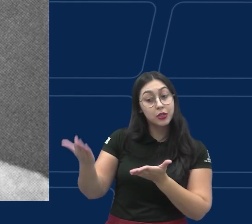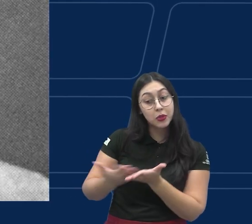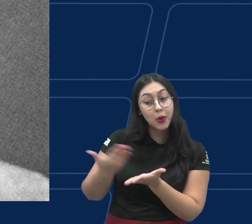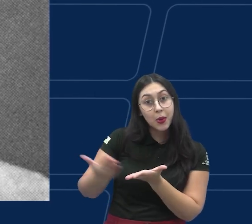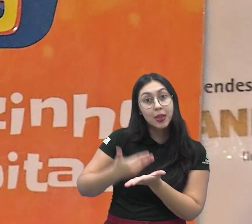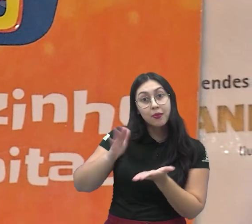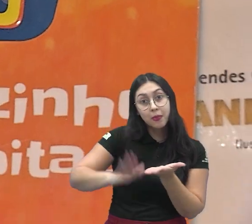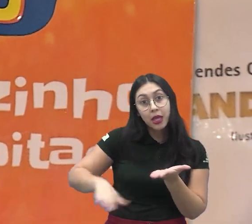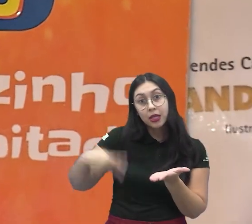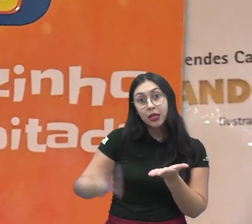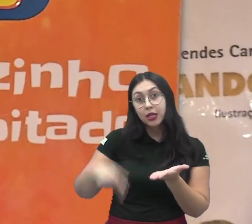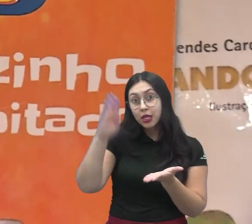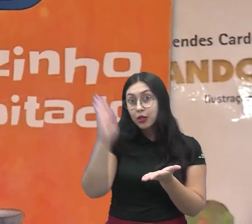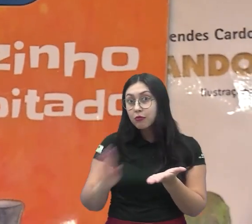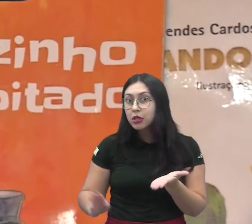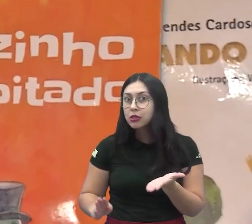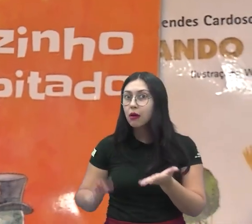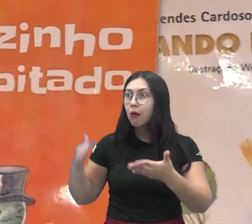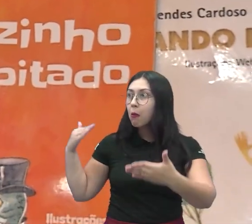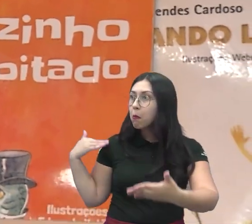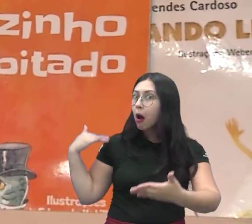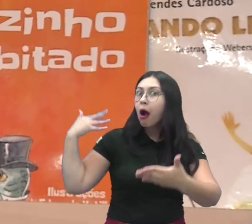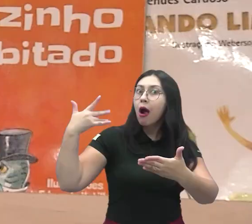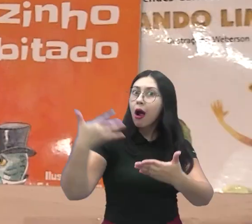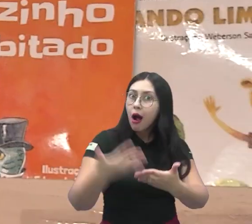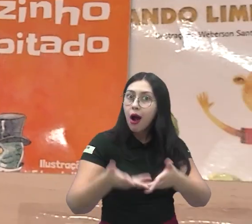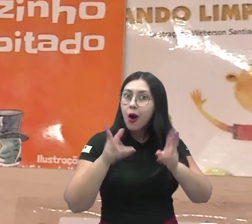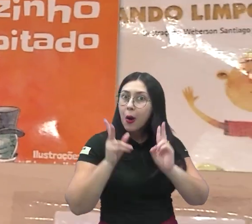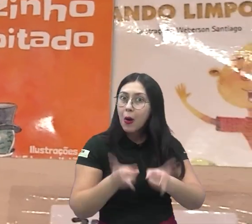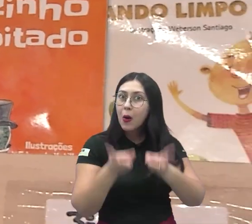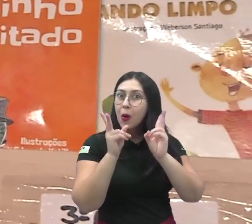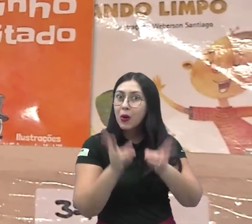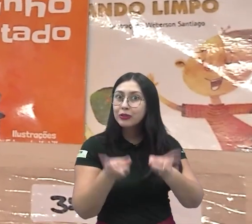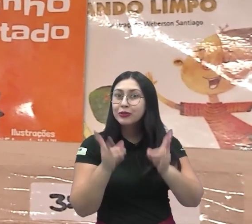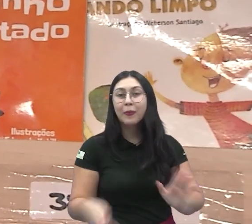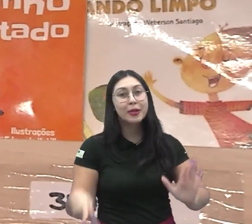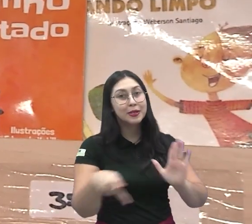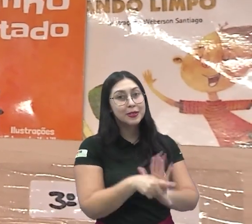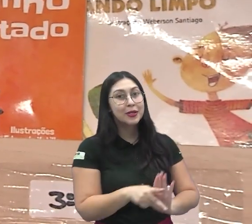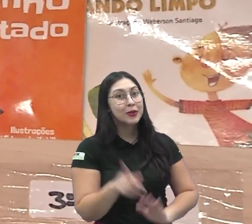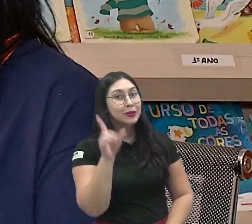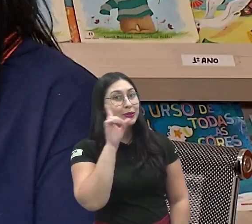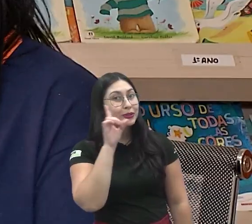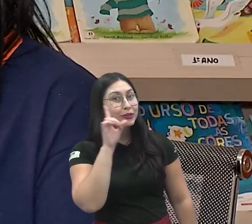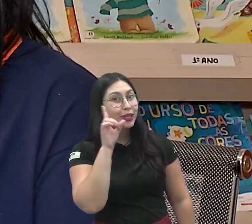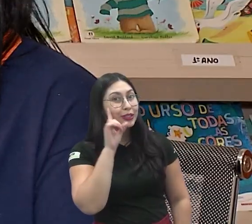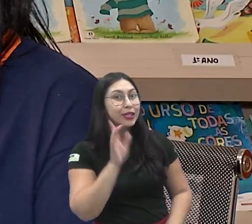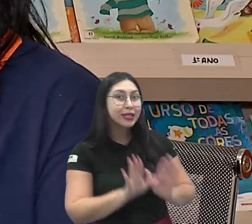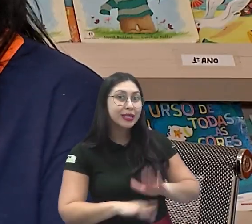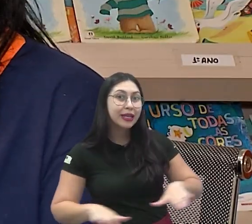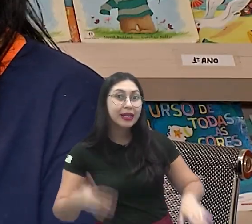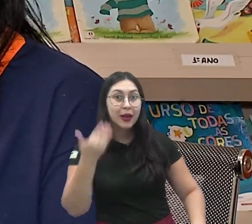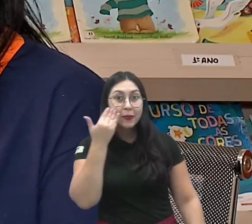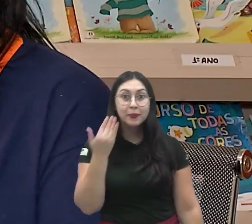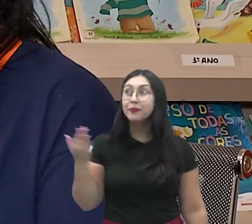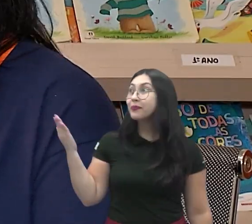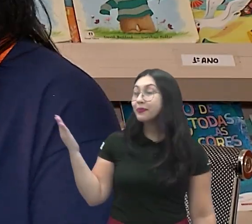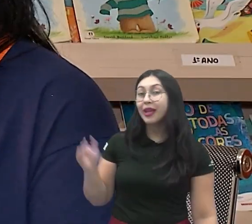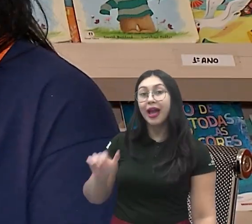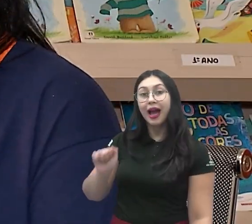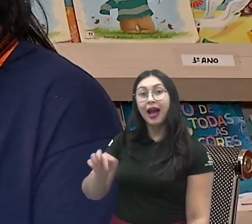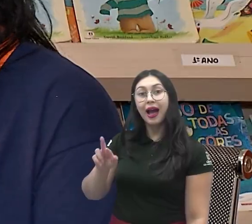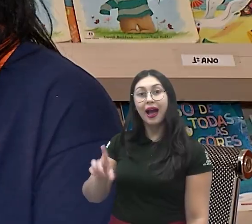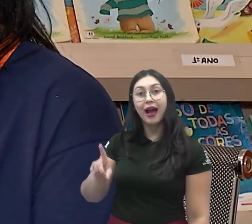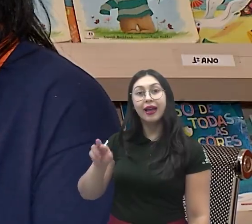no Brasil. Obras que até hoje fazem parte do universo das crianças. Para a bibliotecária Adriana